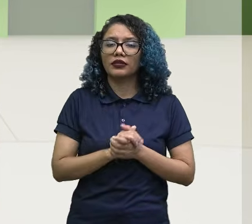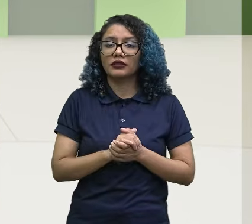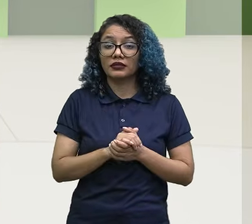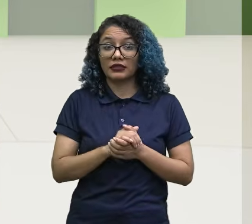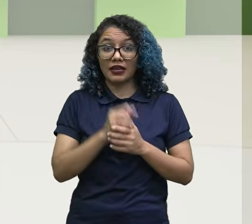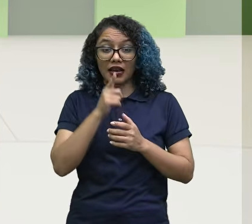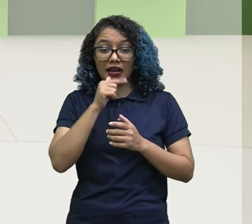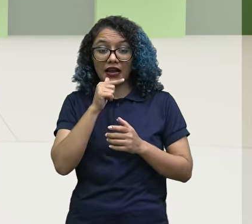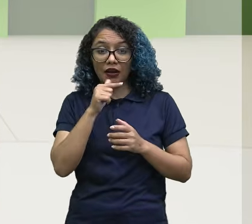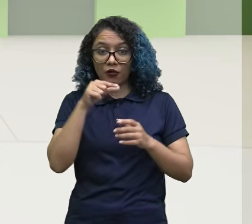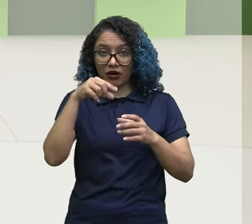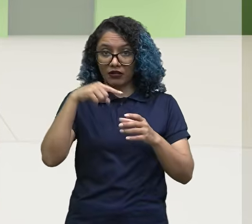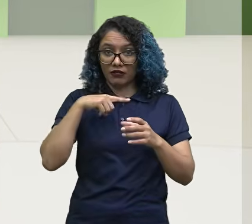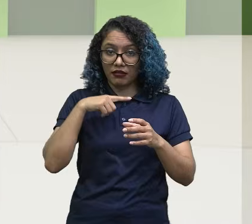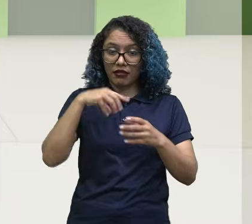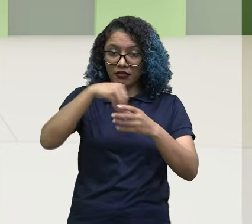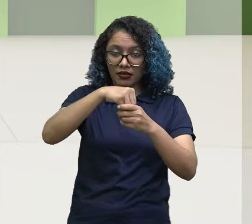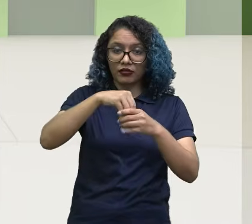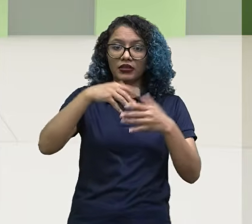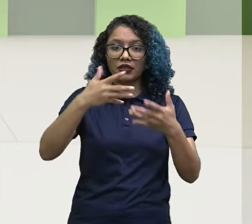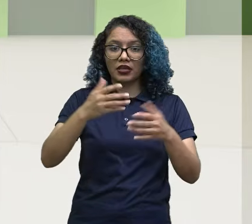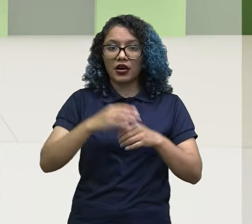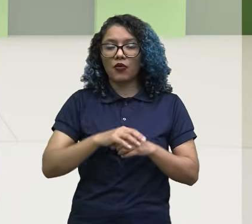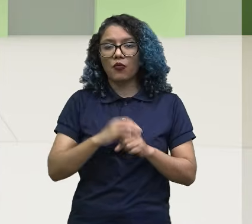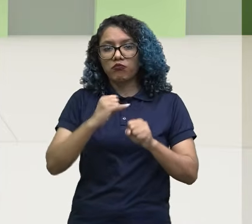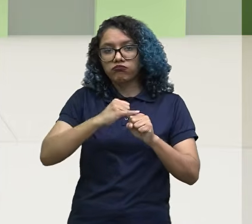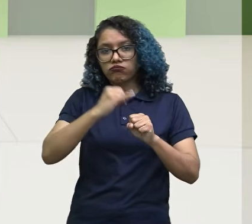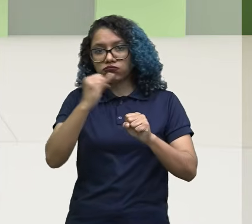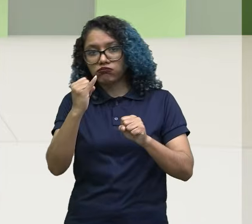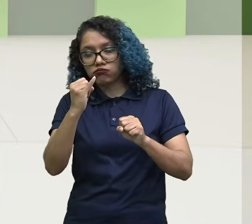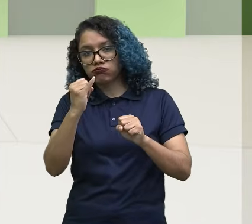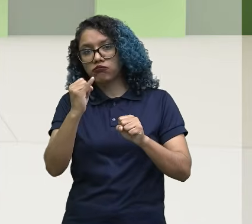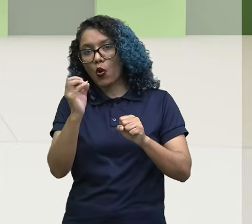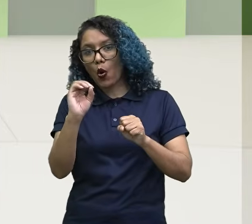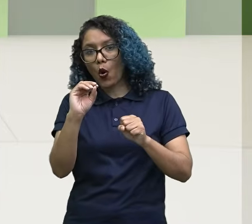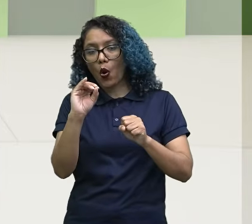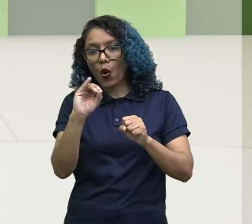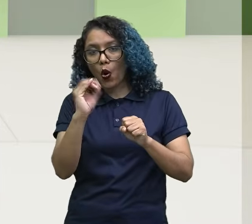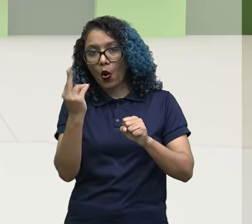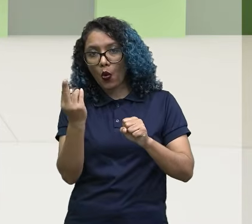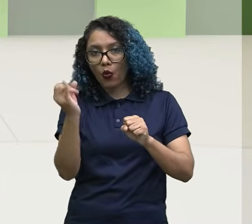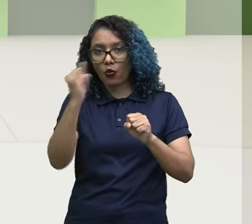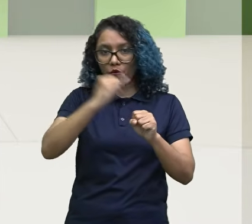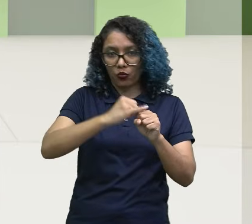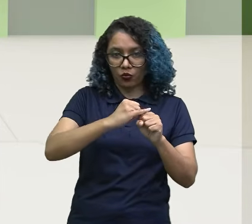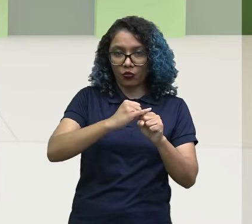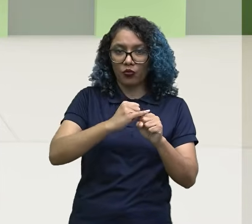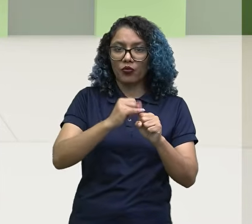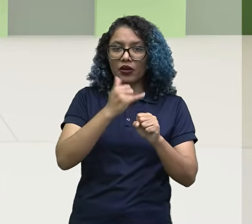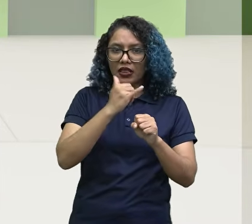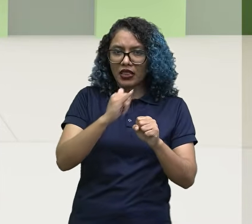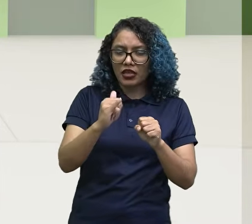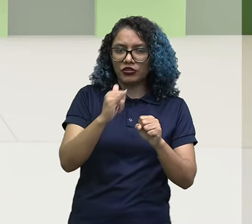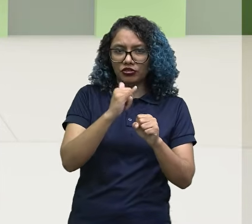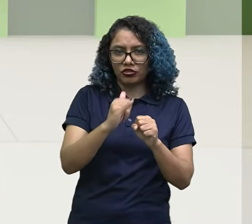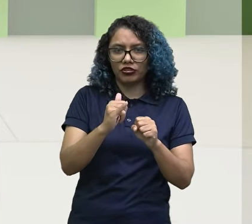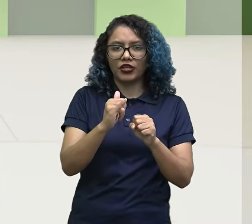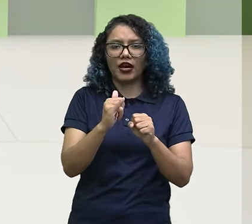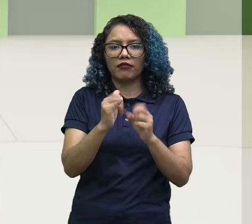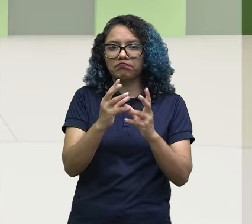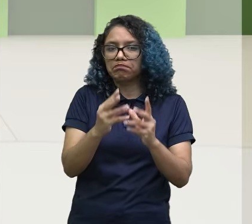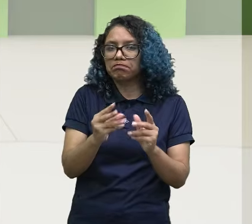presença da água, nem todo cátion, nem todo ânion vai conseguir ser descarregado, tá? Vai conseguir porque vai